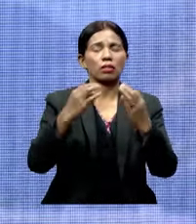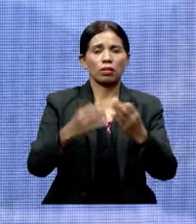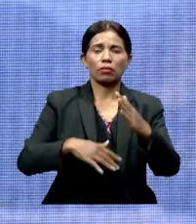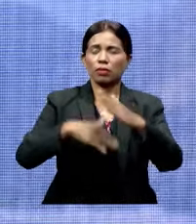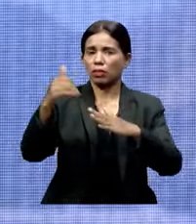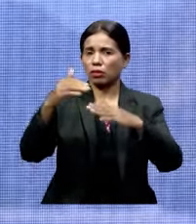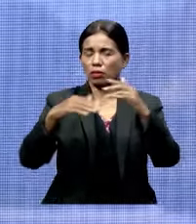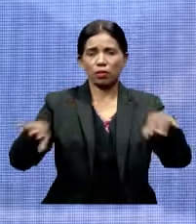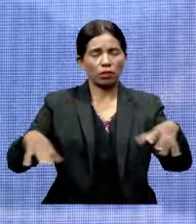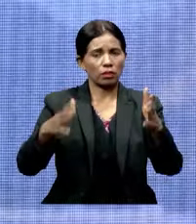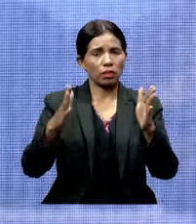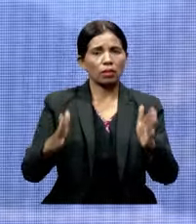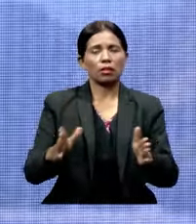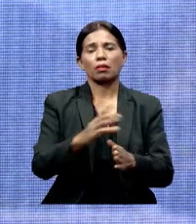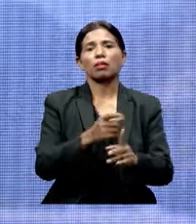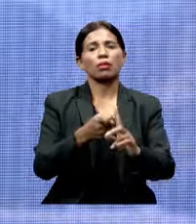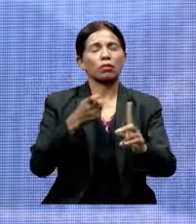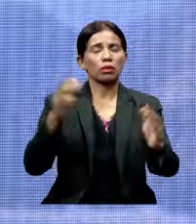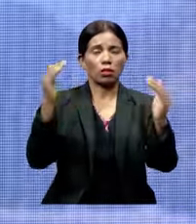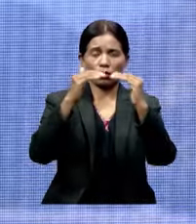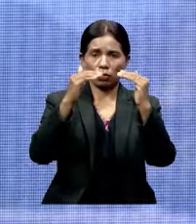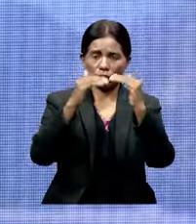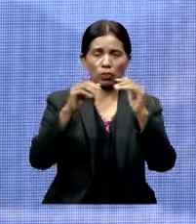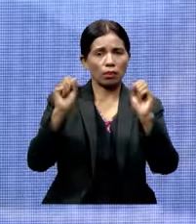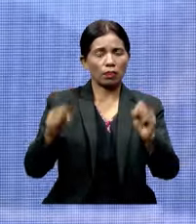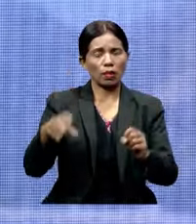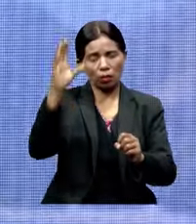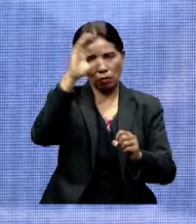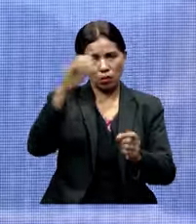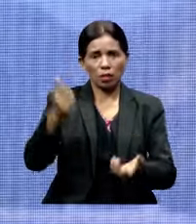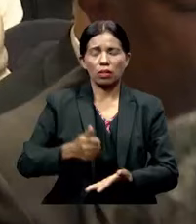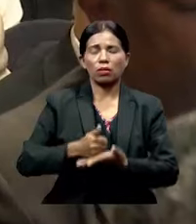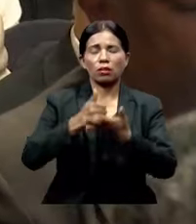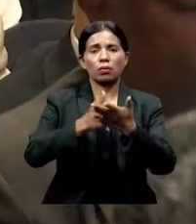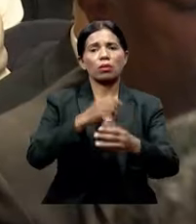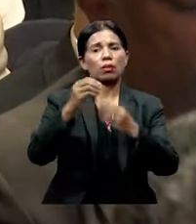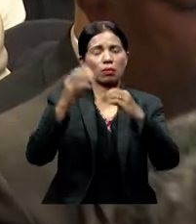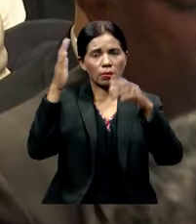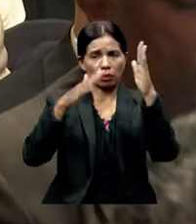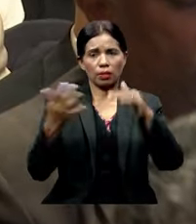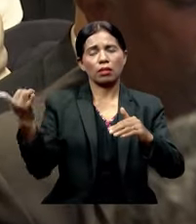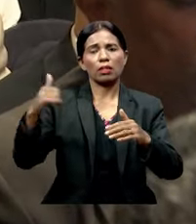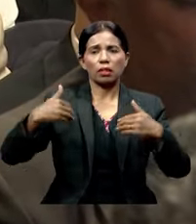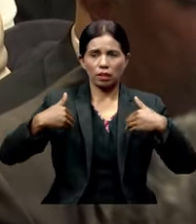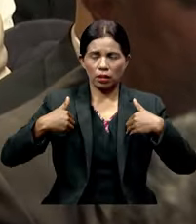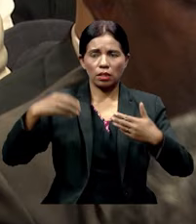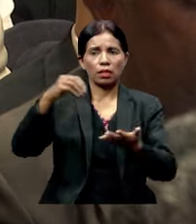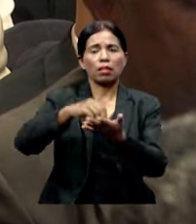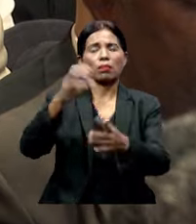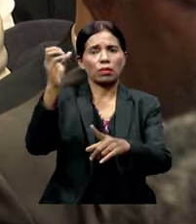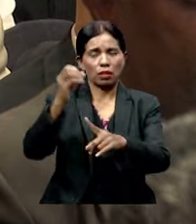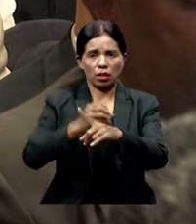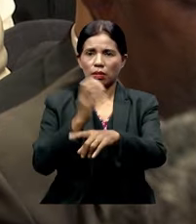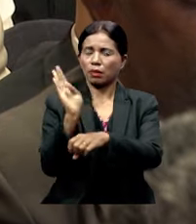no tecnologia, mas bele o se fórum refere bele buca solução ba questão hirakne ho de cria oportunidade de negócio. No